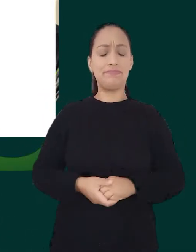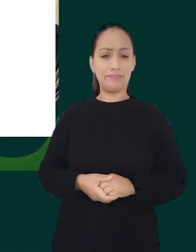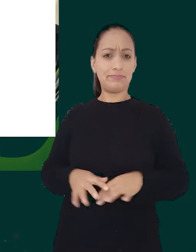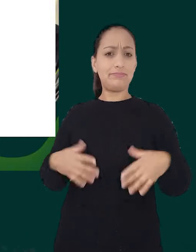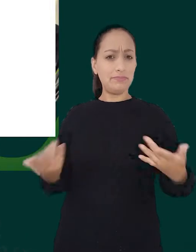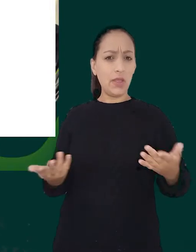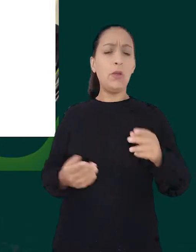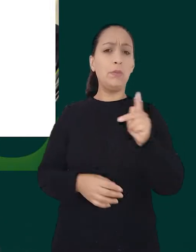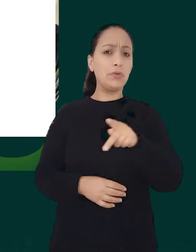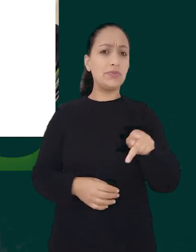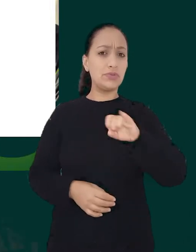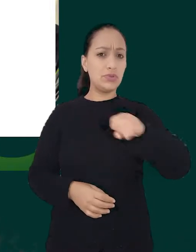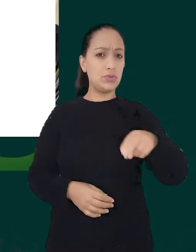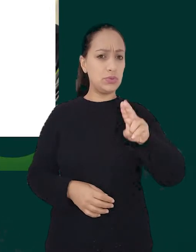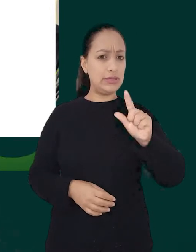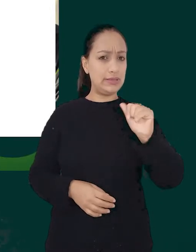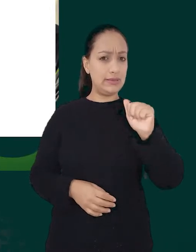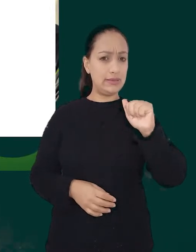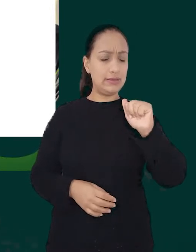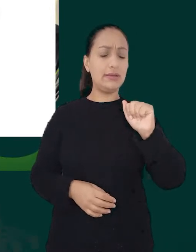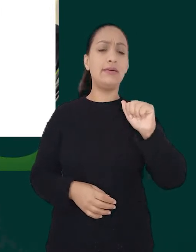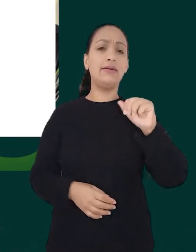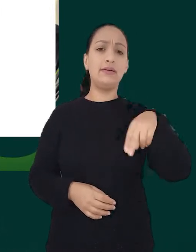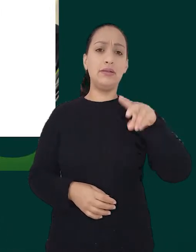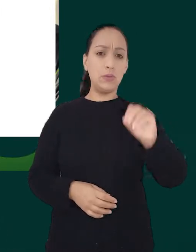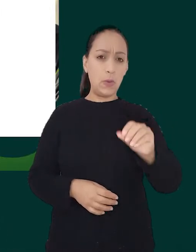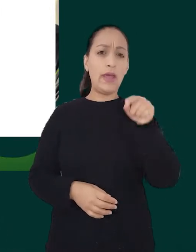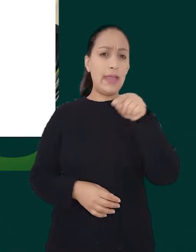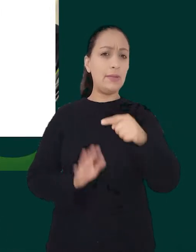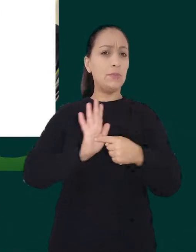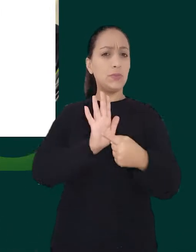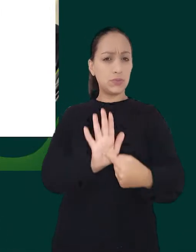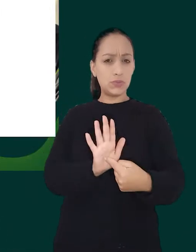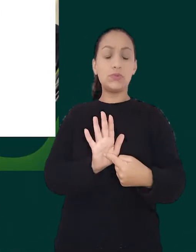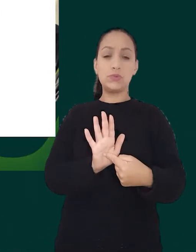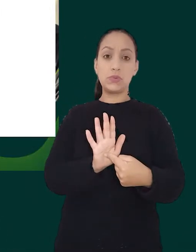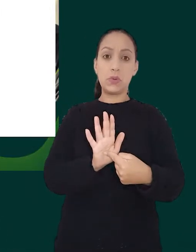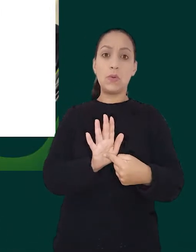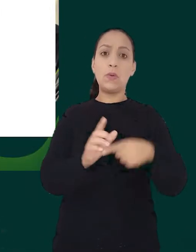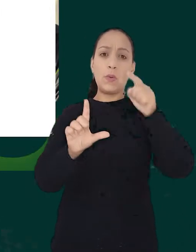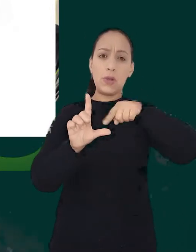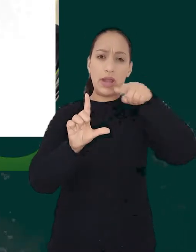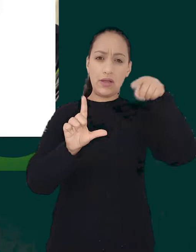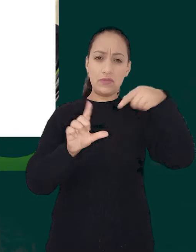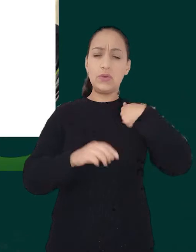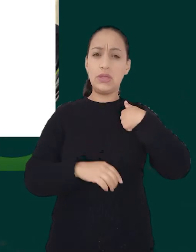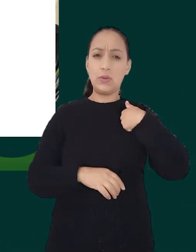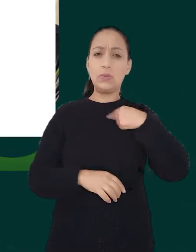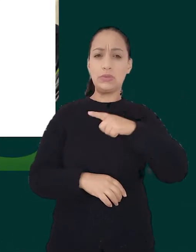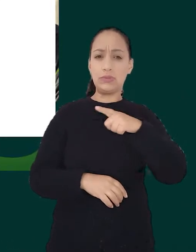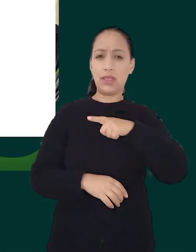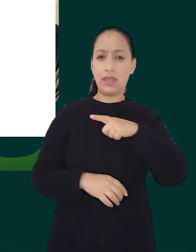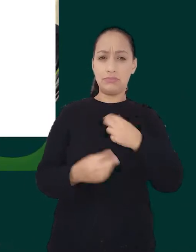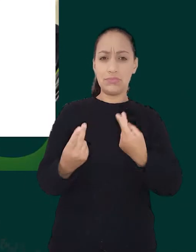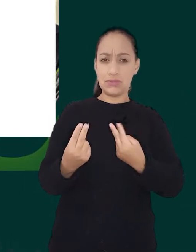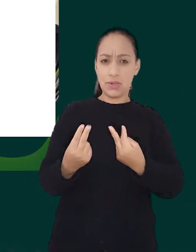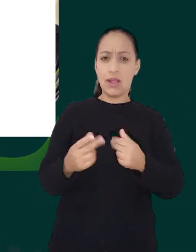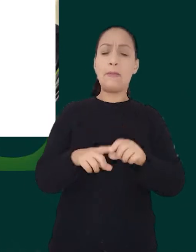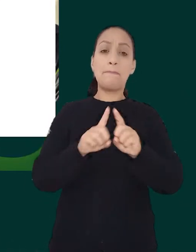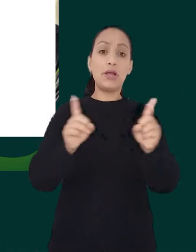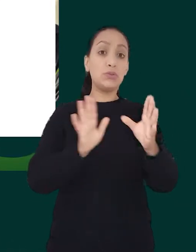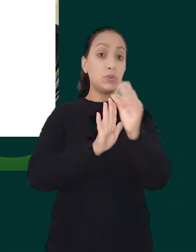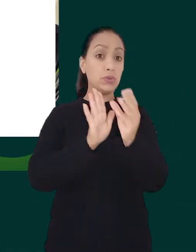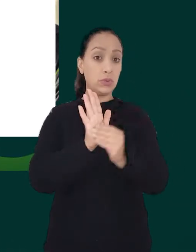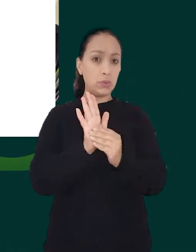professor Juliano Varela colocou, inclusive, um gráfico que eu também já construí de forma similar, Mas o conteúdo de inteligência artificial